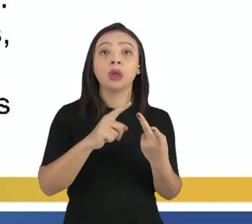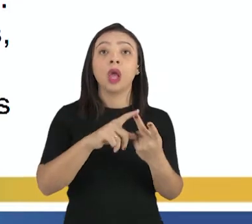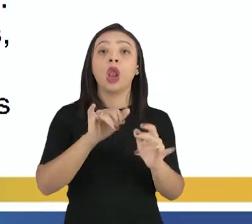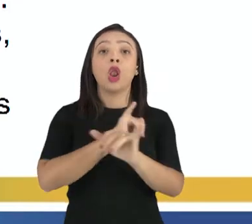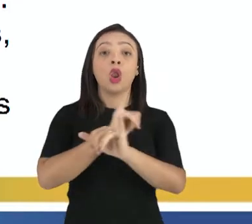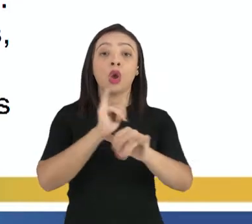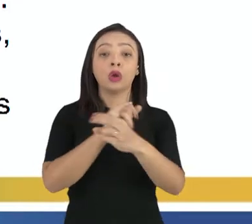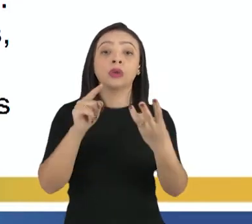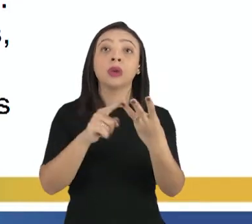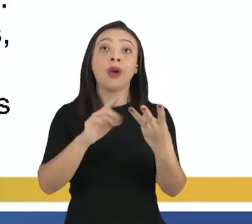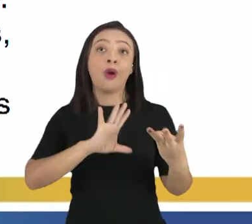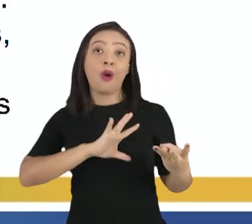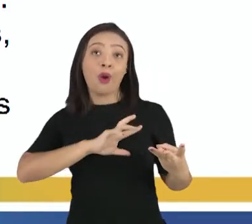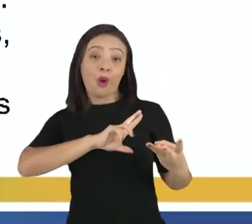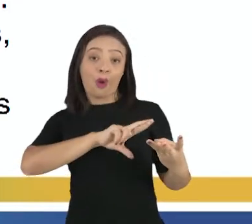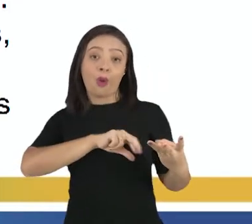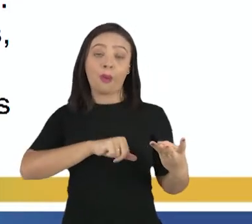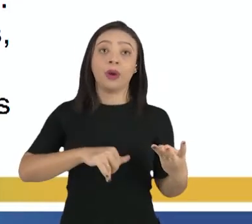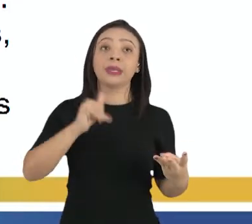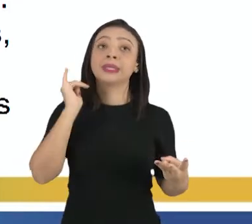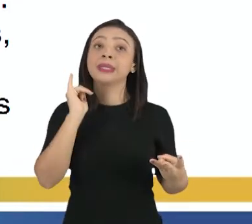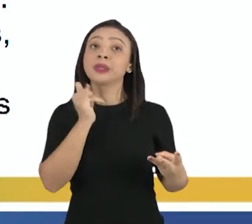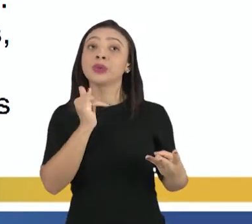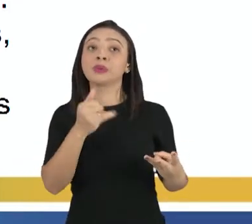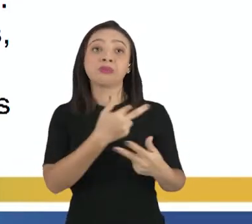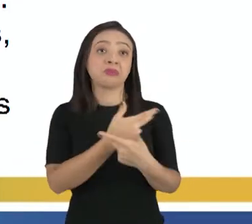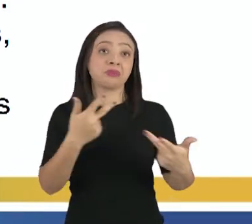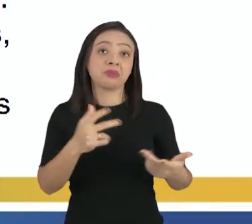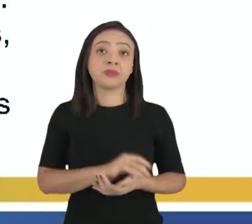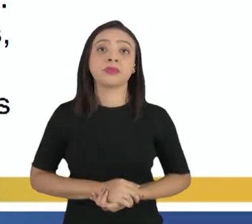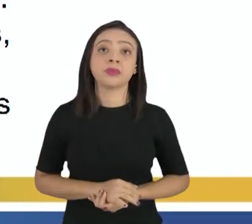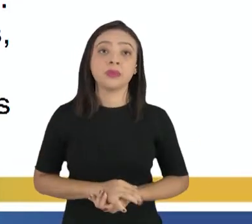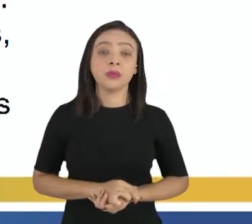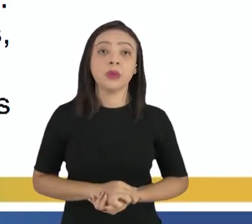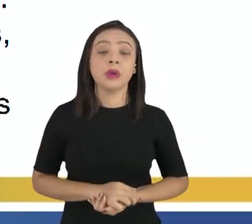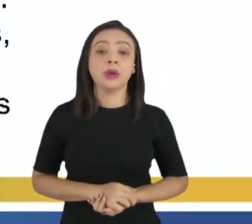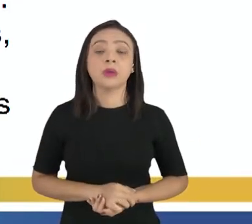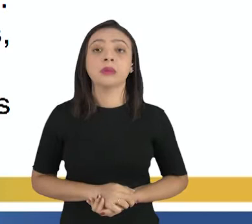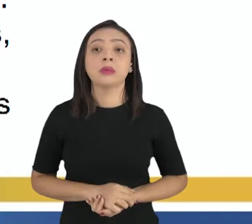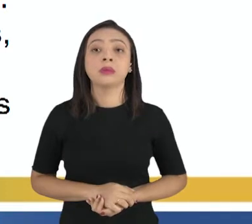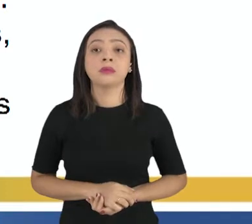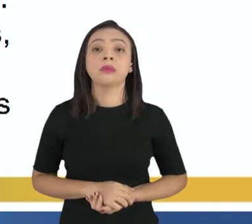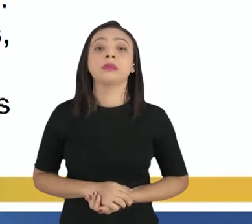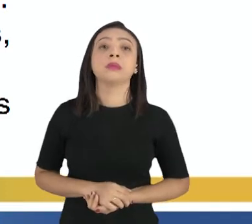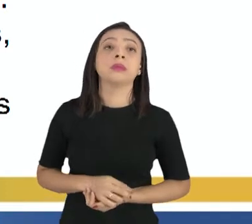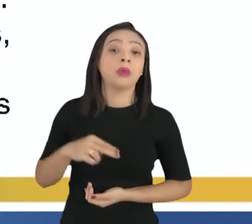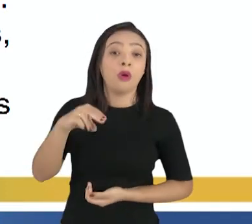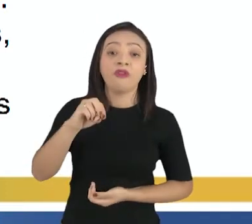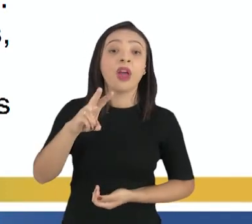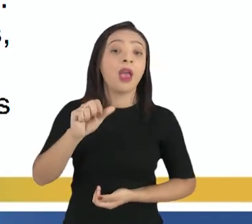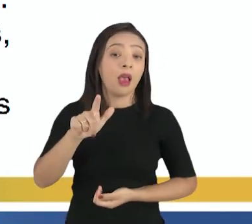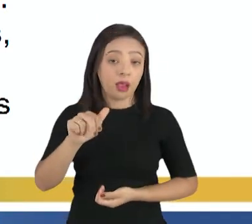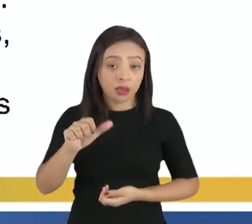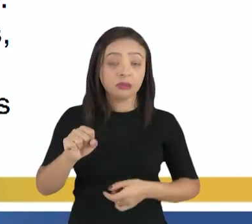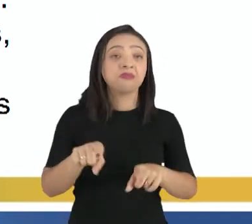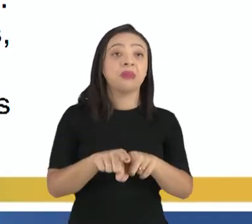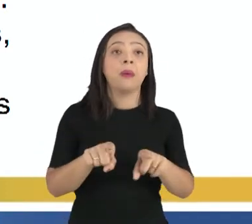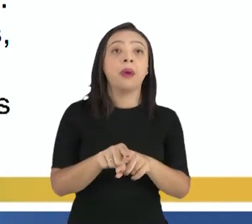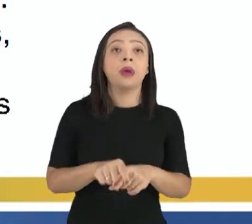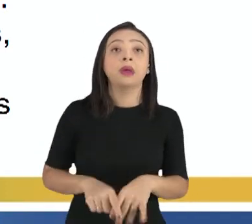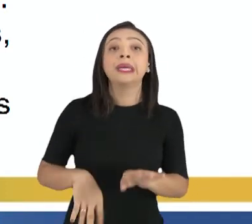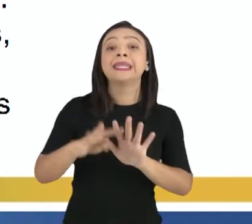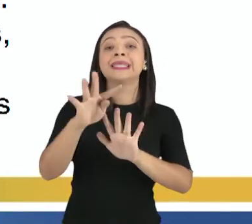gênero notícia romance contos e outros novelas o ok